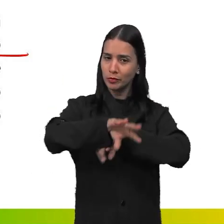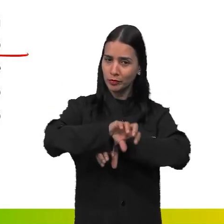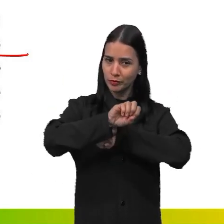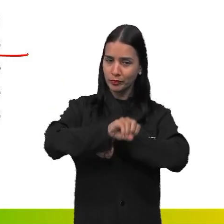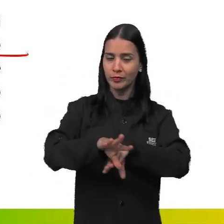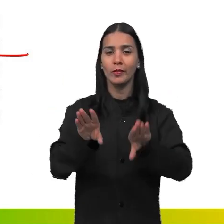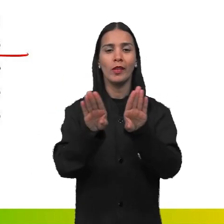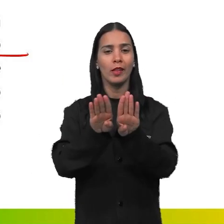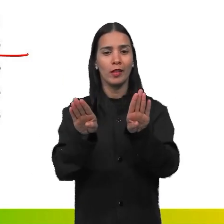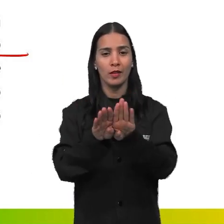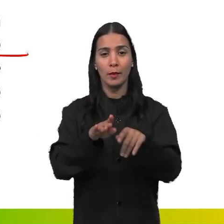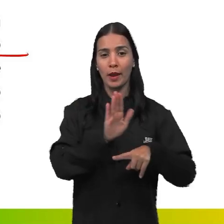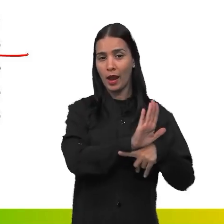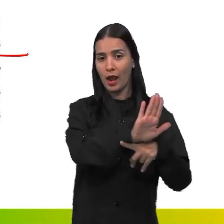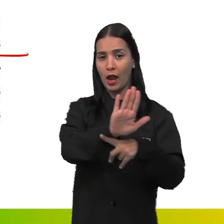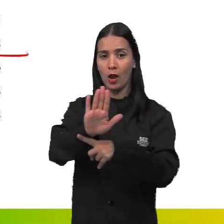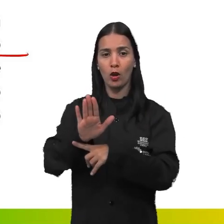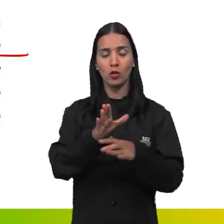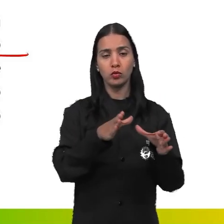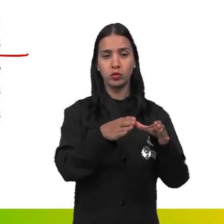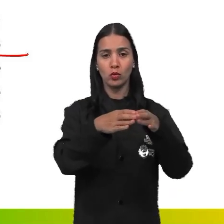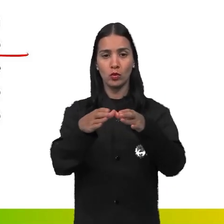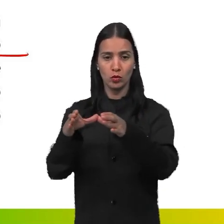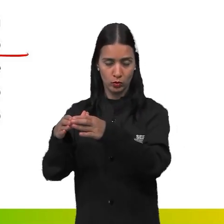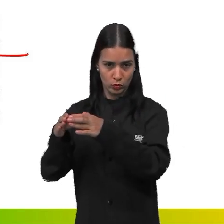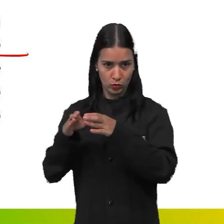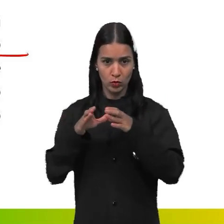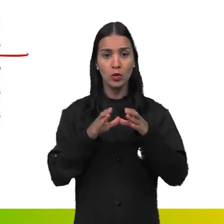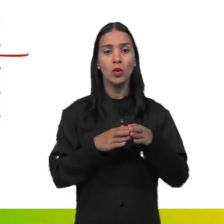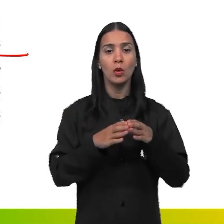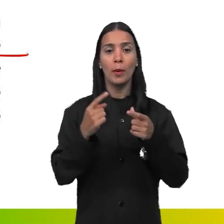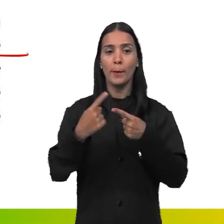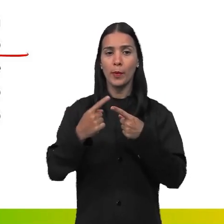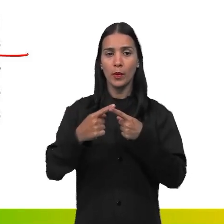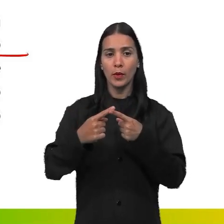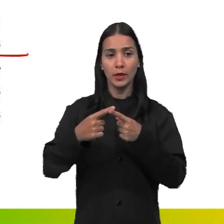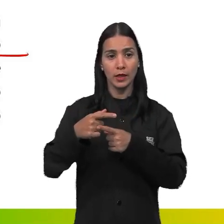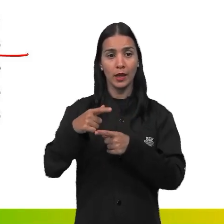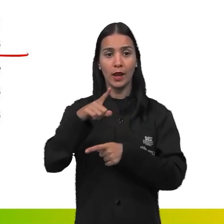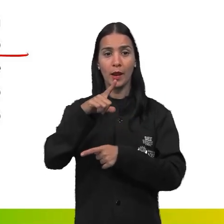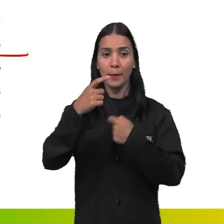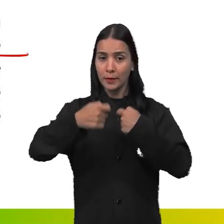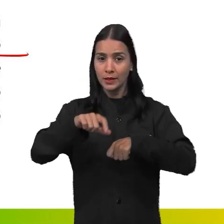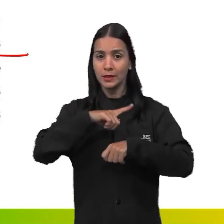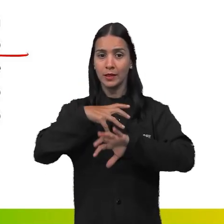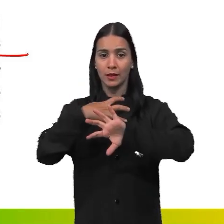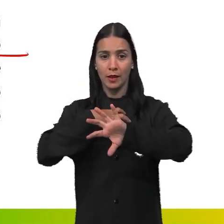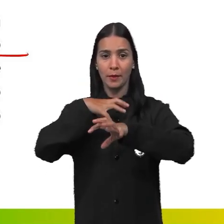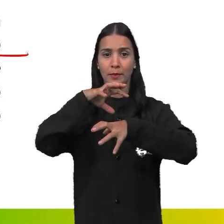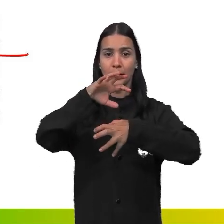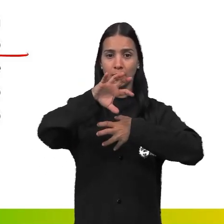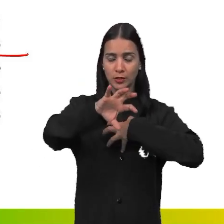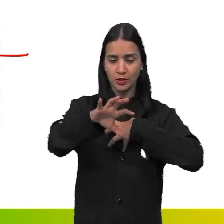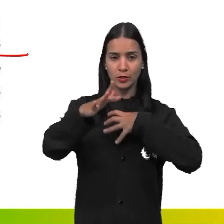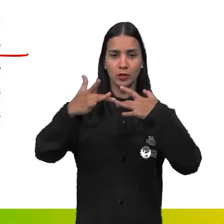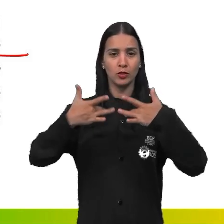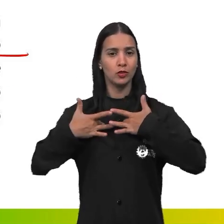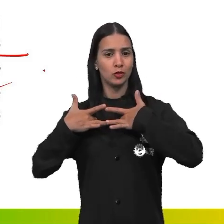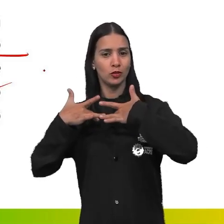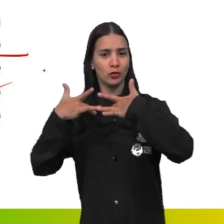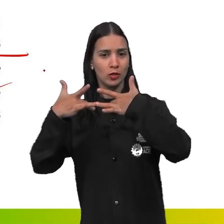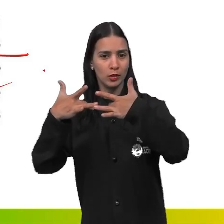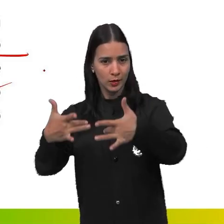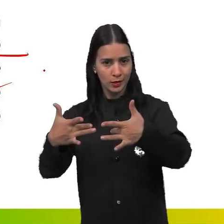play é mais do que evitar trapaças, é agir com empatia, vamos grifar aqui, ó, empatia, solidariedade